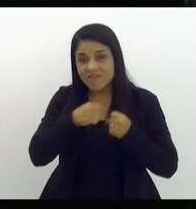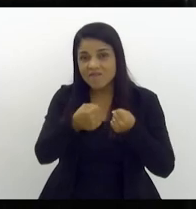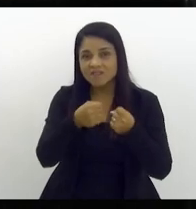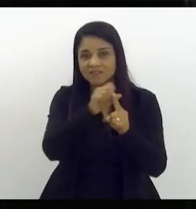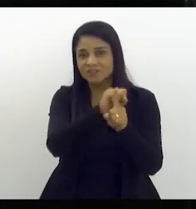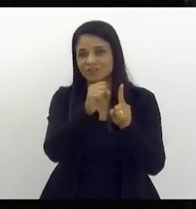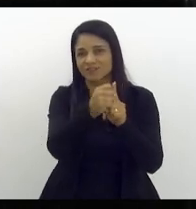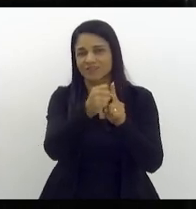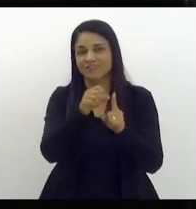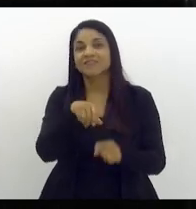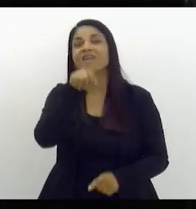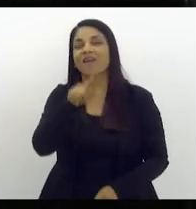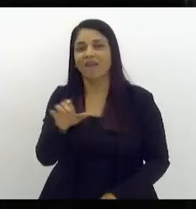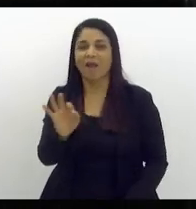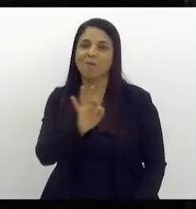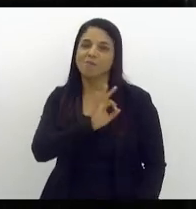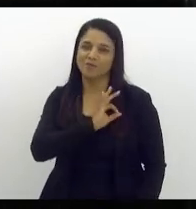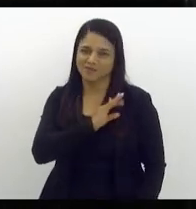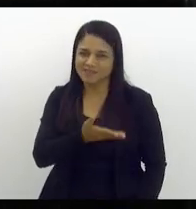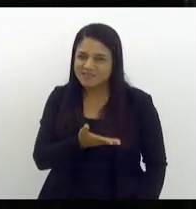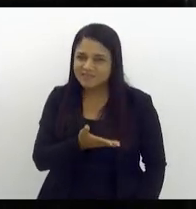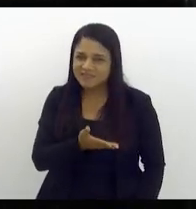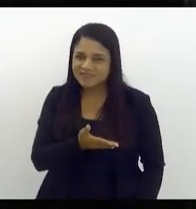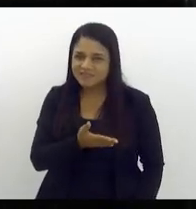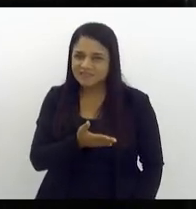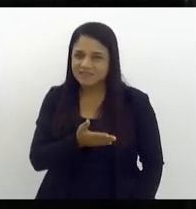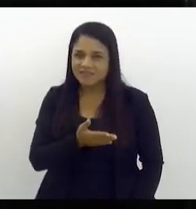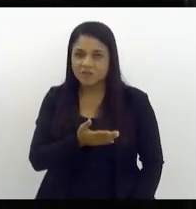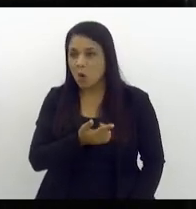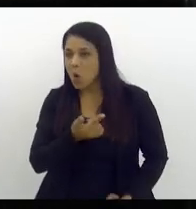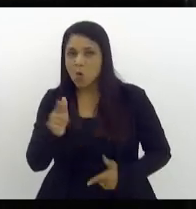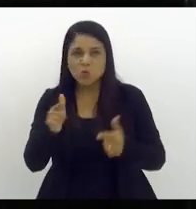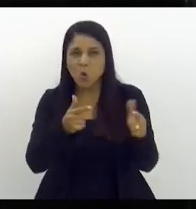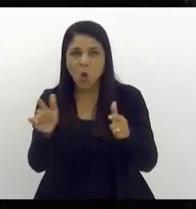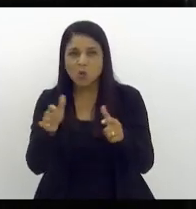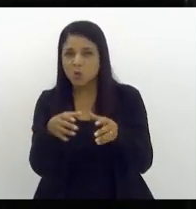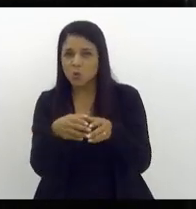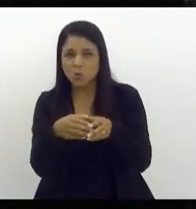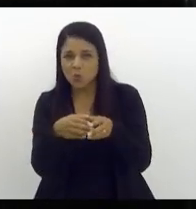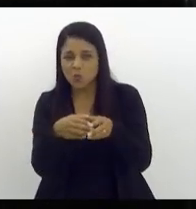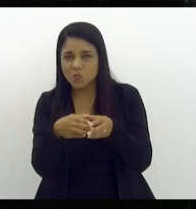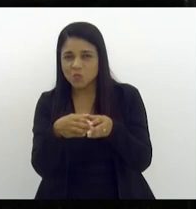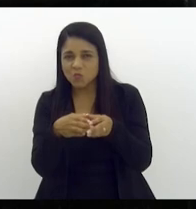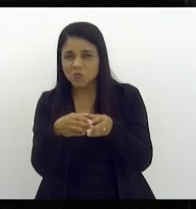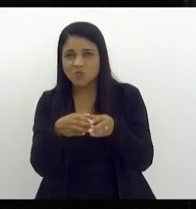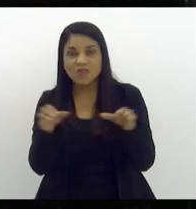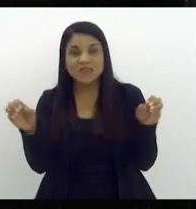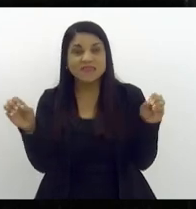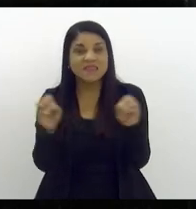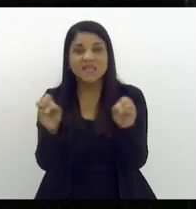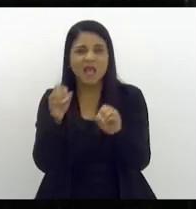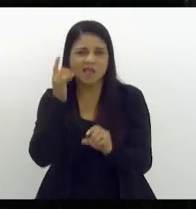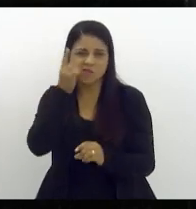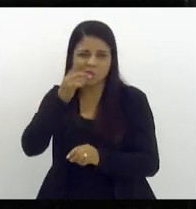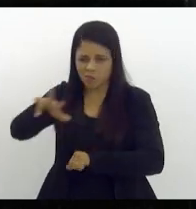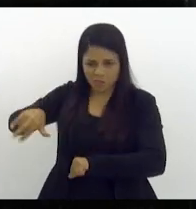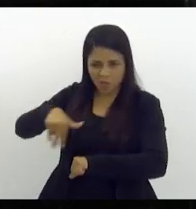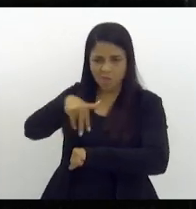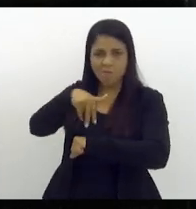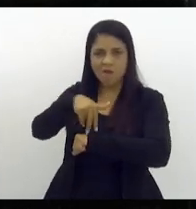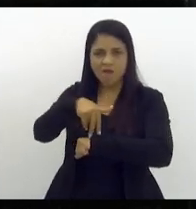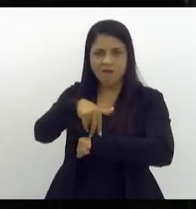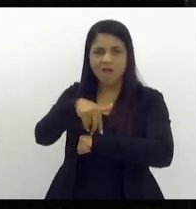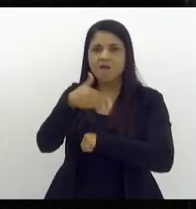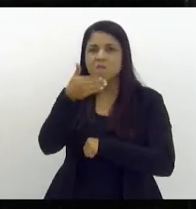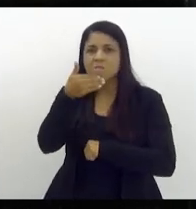a polícia. Nenhuma outra classe, eu não vejo ninguém aqui subir essa tribuna aqui e pedir para que